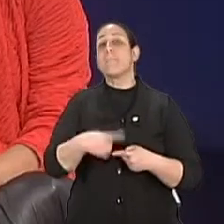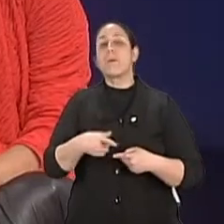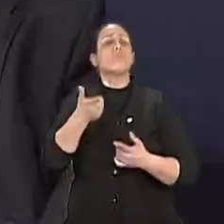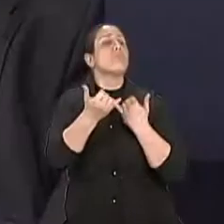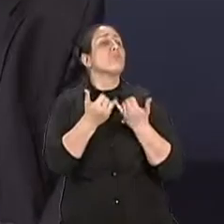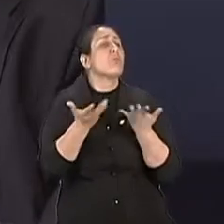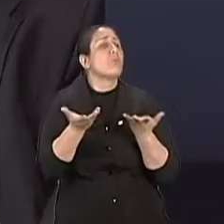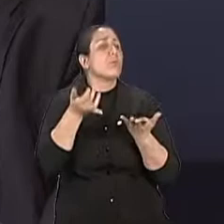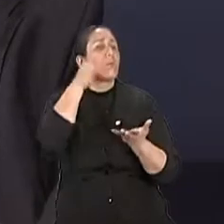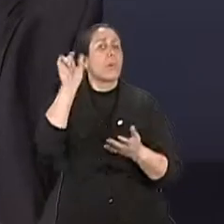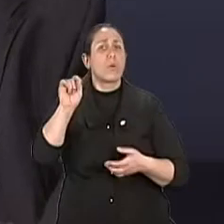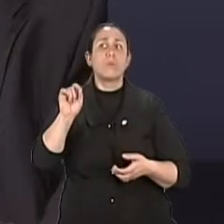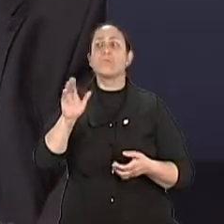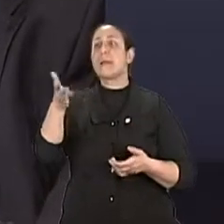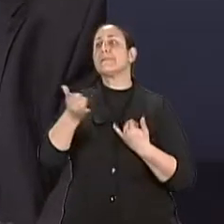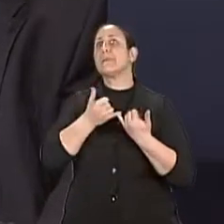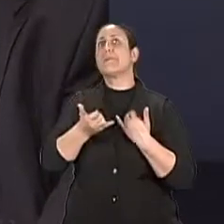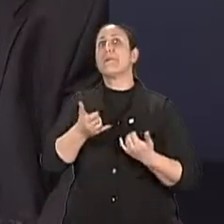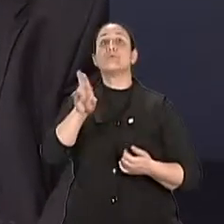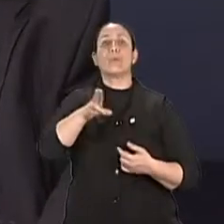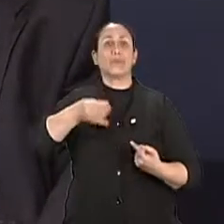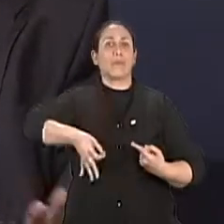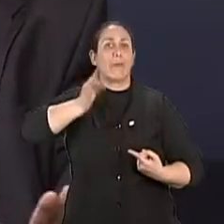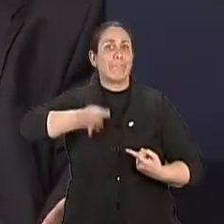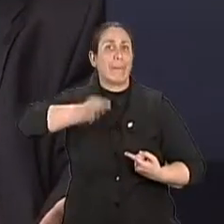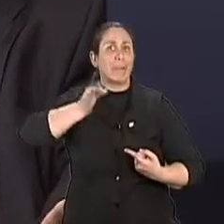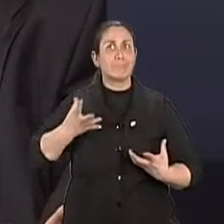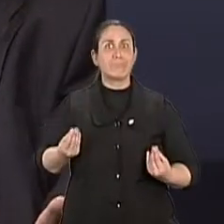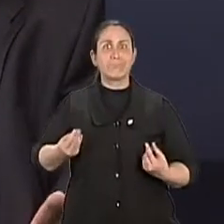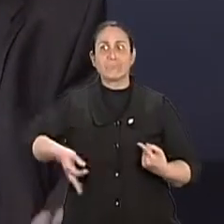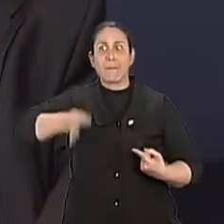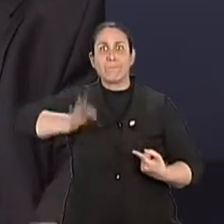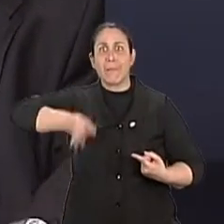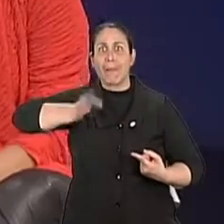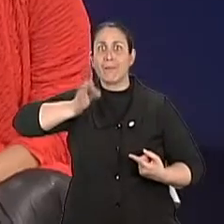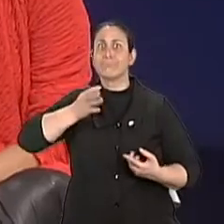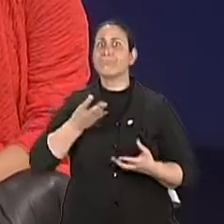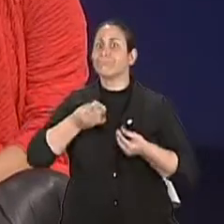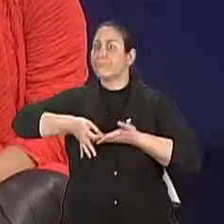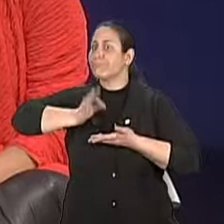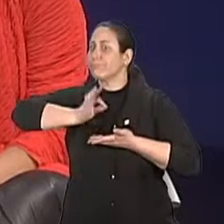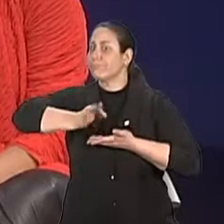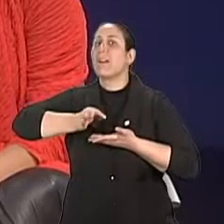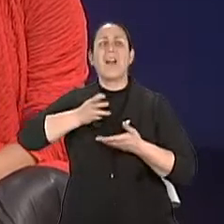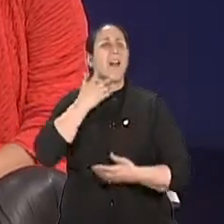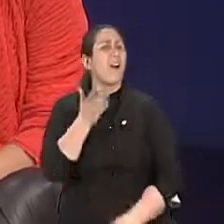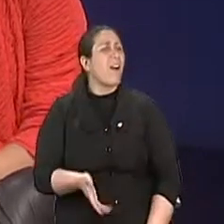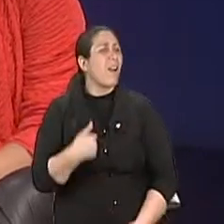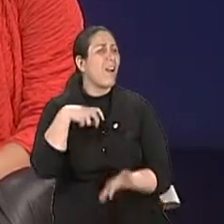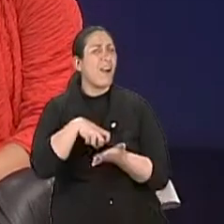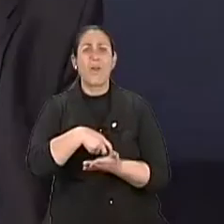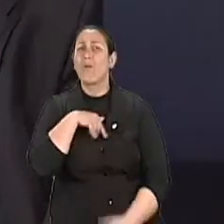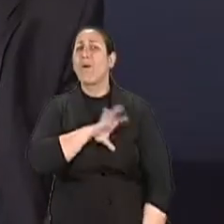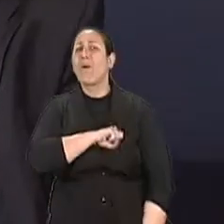cálcio... Uso de bebidas com cafeína em excesso. Tudo em excesso, ai, né? Ai, doutor, por que o senhor me castiga? Eu adoro café o dia inteiro.